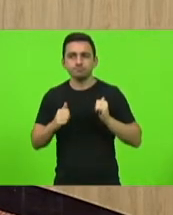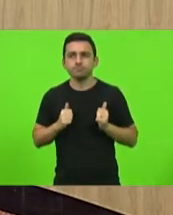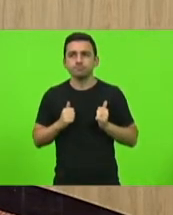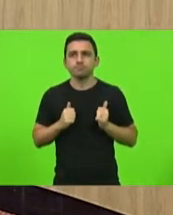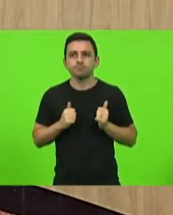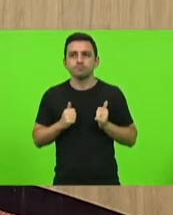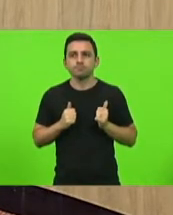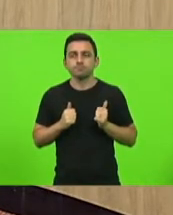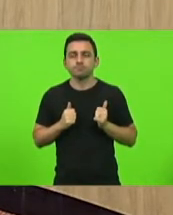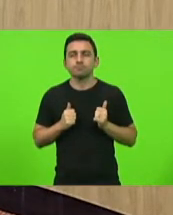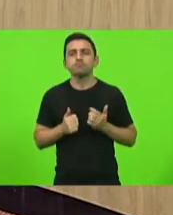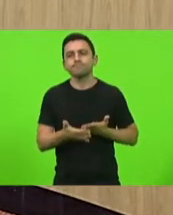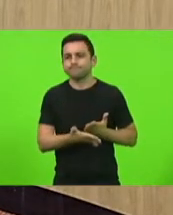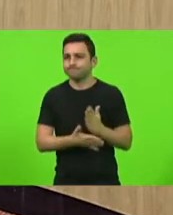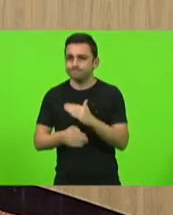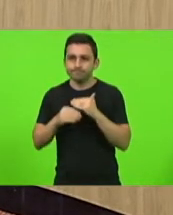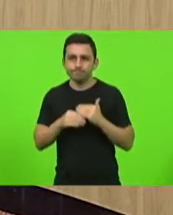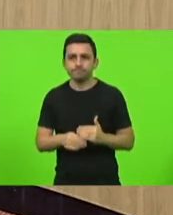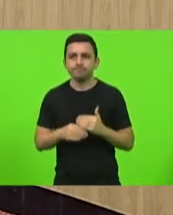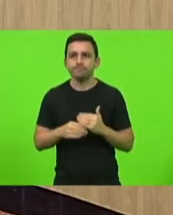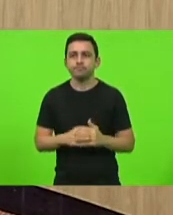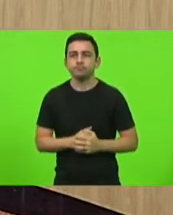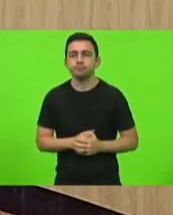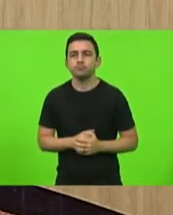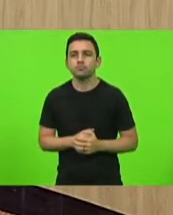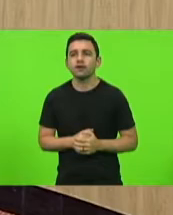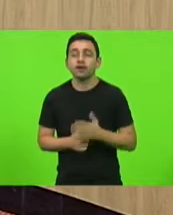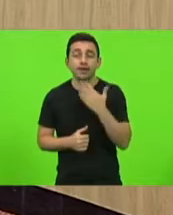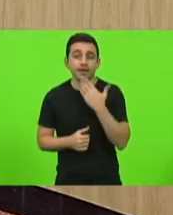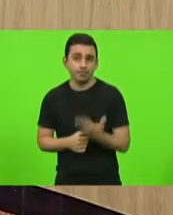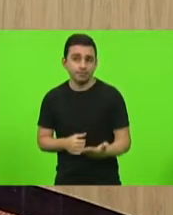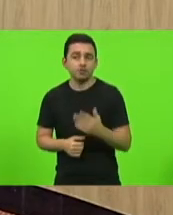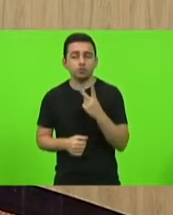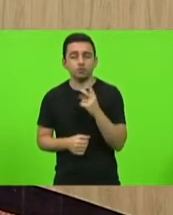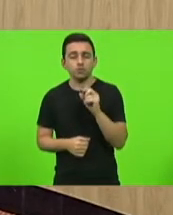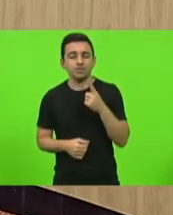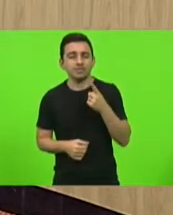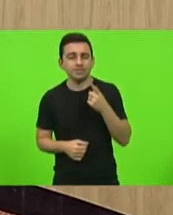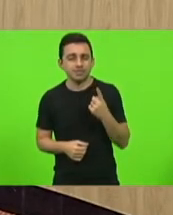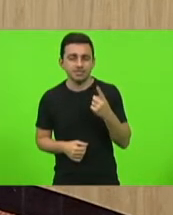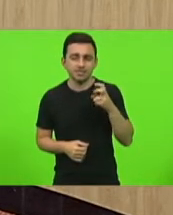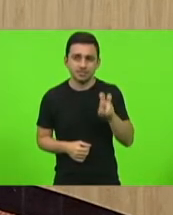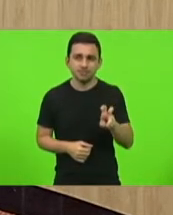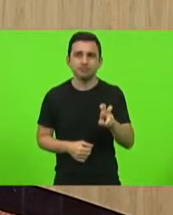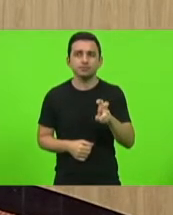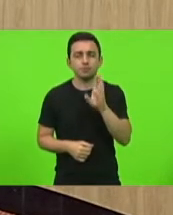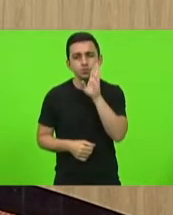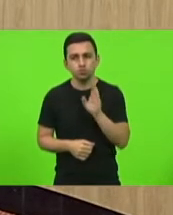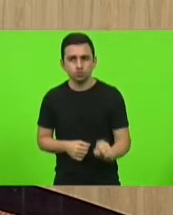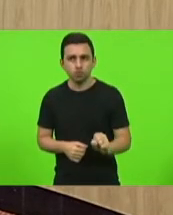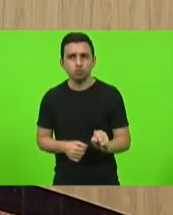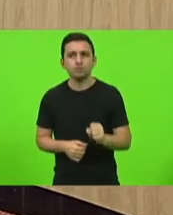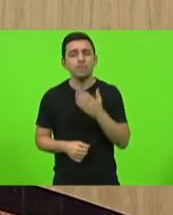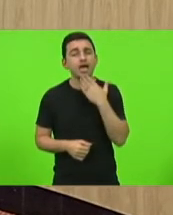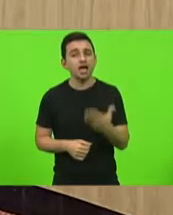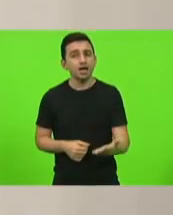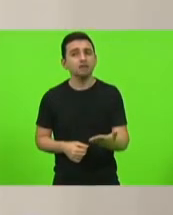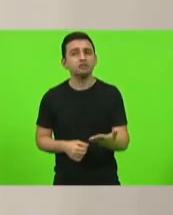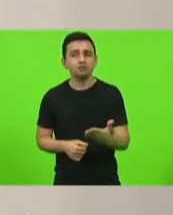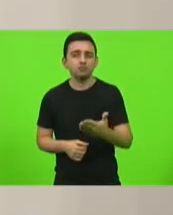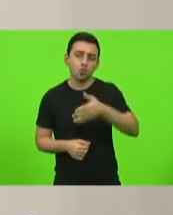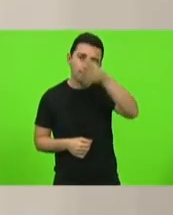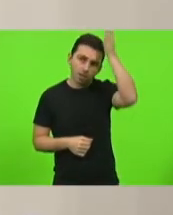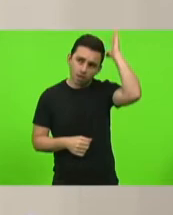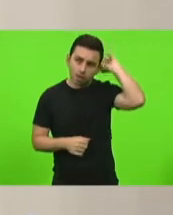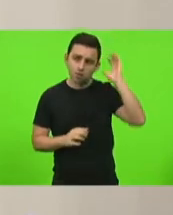encontram. Aprovado por unanimidade. Requerimento 2115, autor deputado Bruno Souza, solicitando ao Comando-Geral do Corpo de Bombeiro Militar de